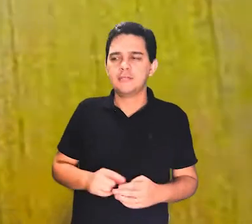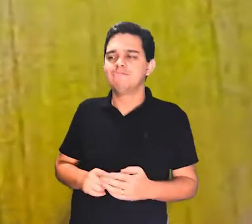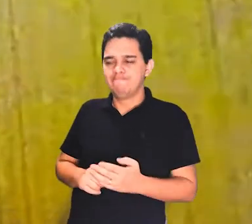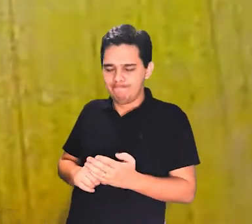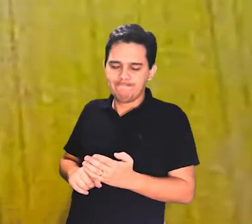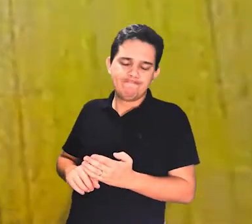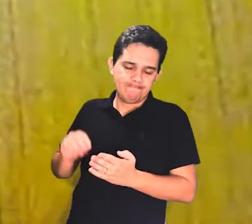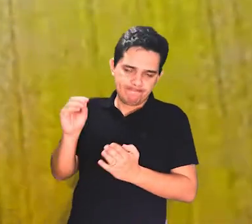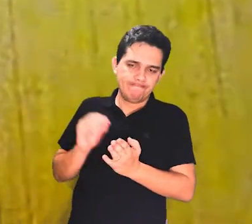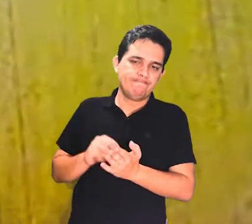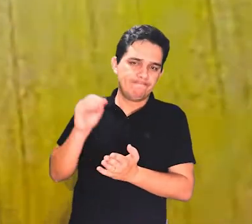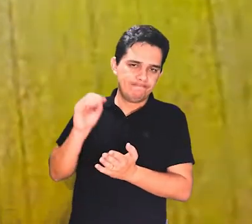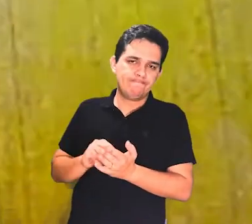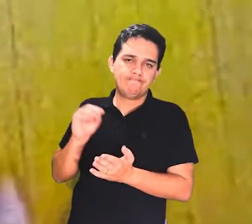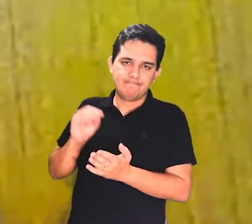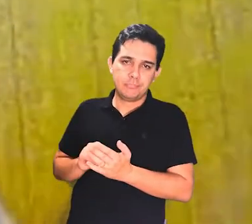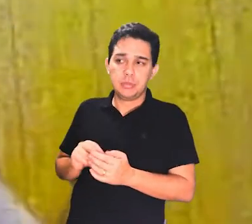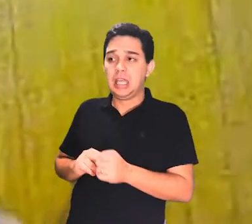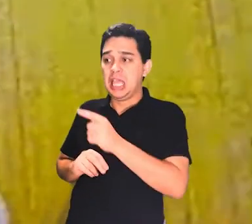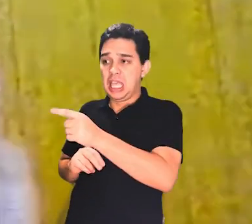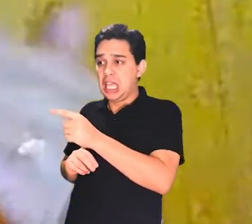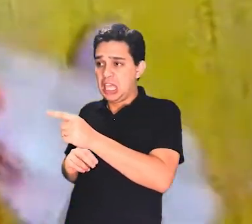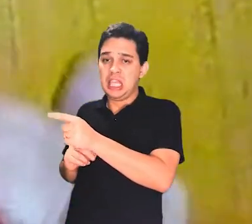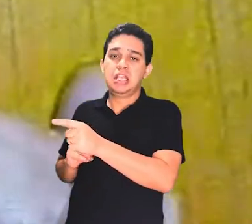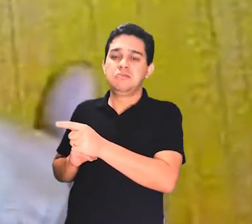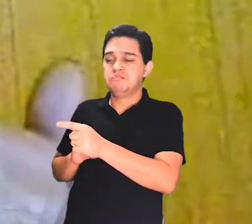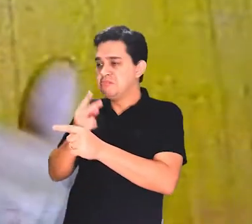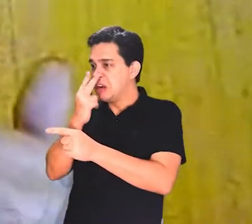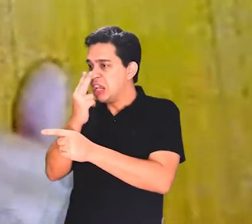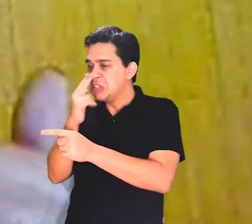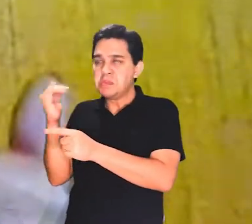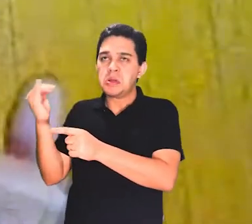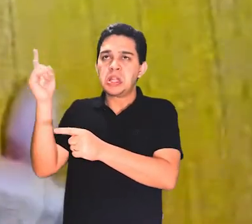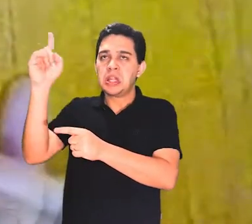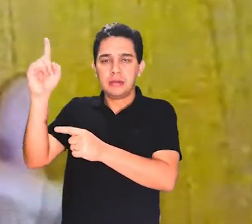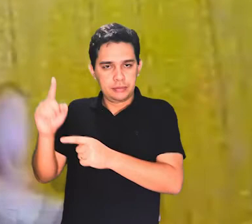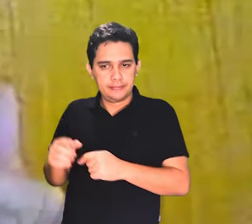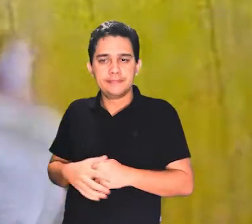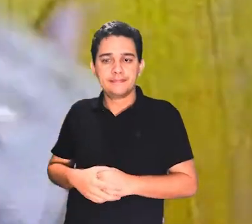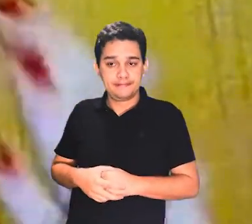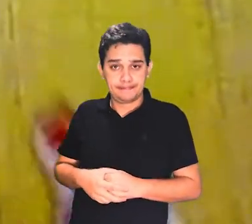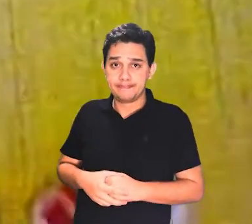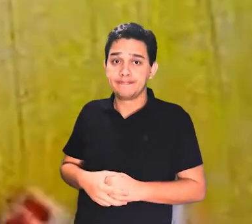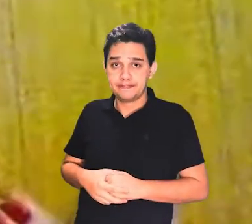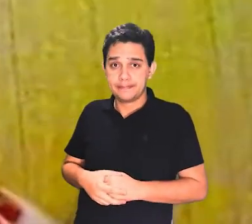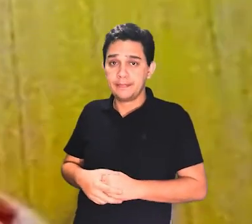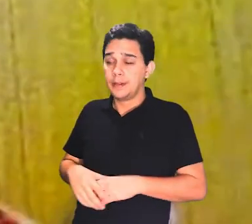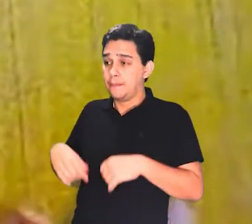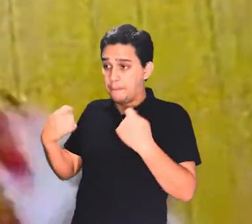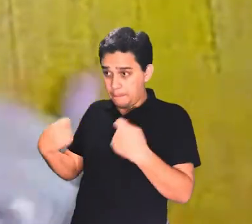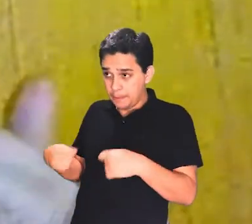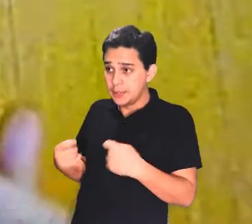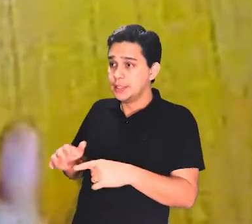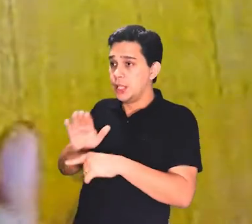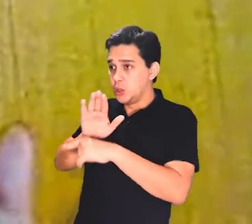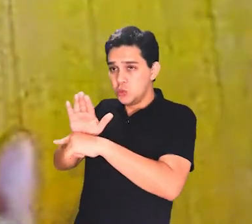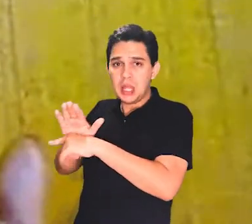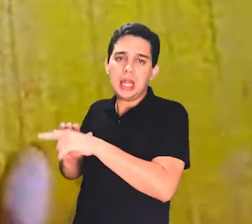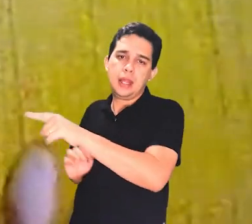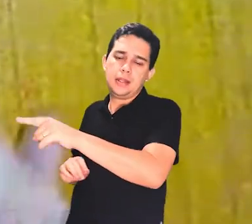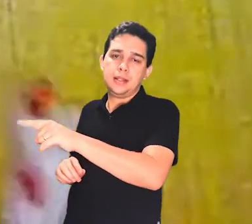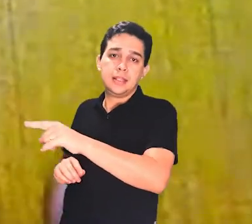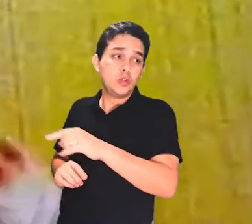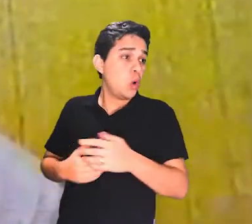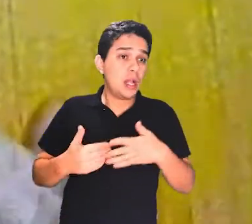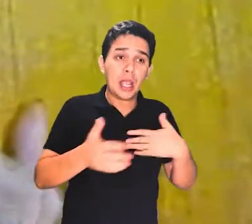para reforçar a autonomia daquela pessoa. E sempre pensando que esses serviços têm que ser oferecidos fora da instituição, né, como qualquer um de